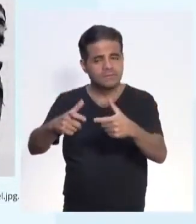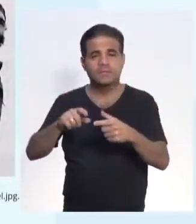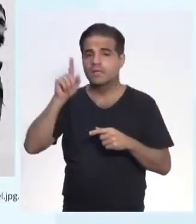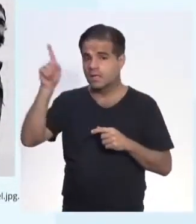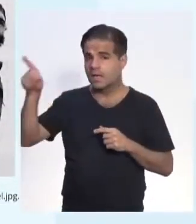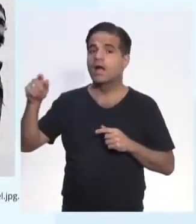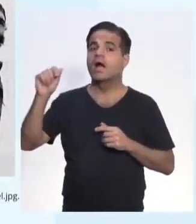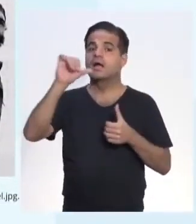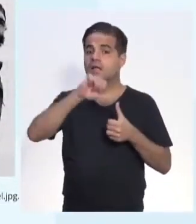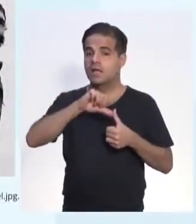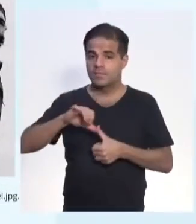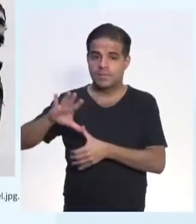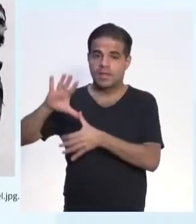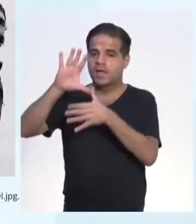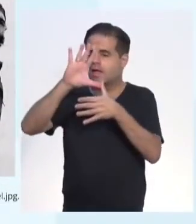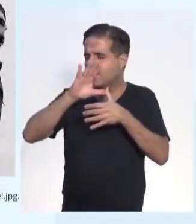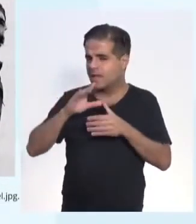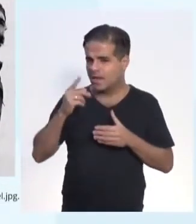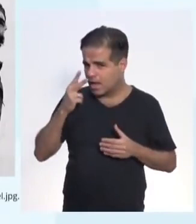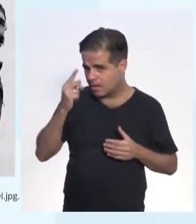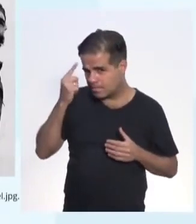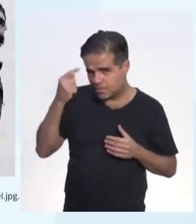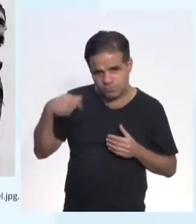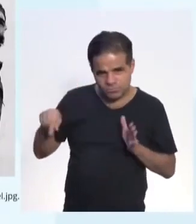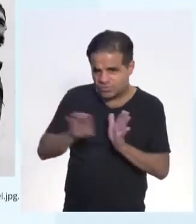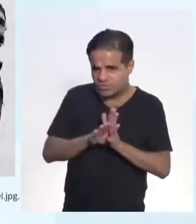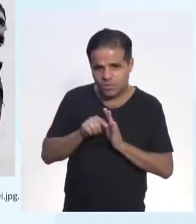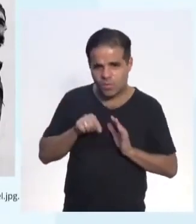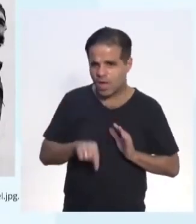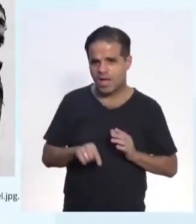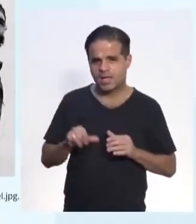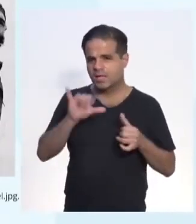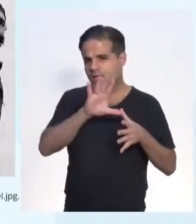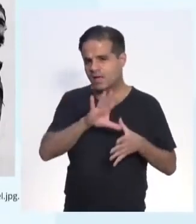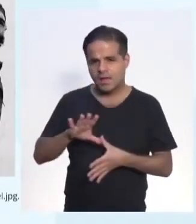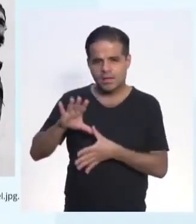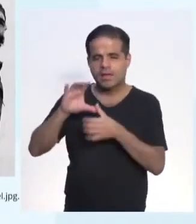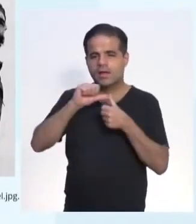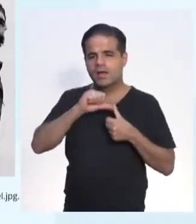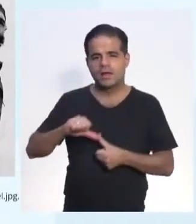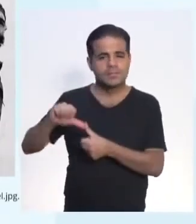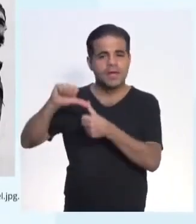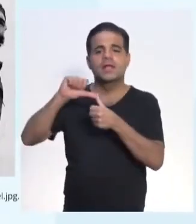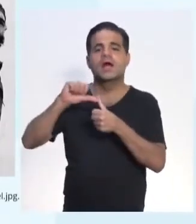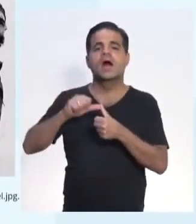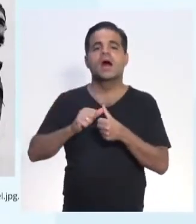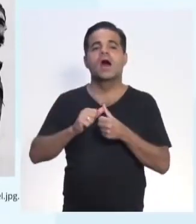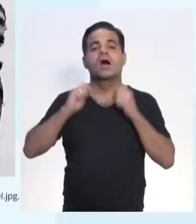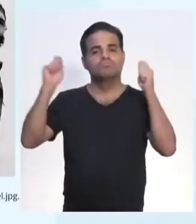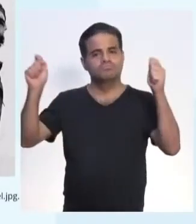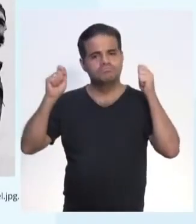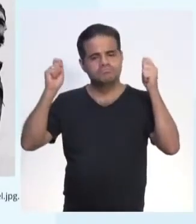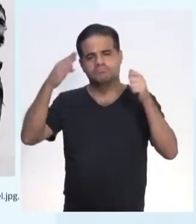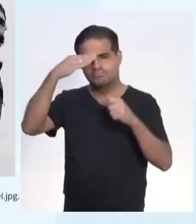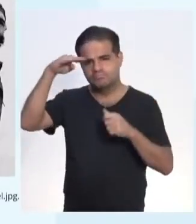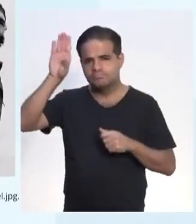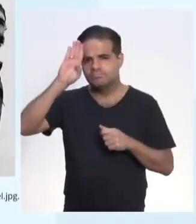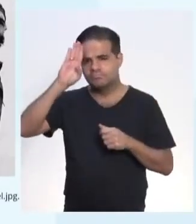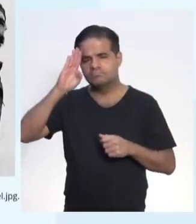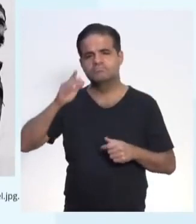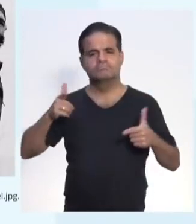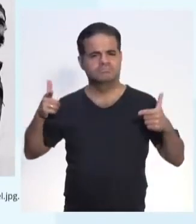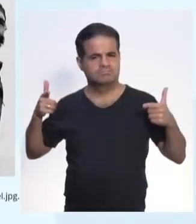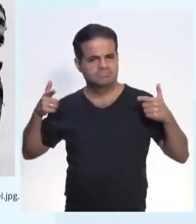na América, achava que não ia chegar a Revolução na América? A Revolução Cubana foi um movimento armado